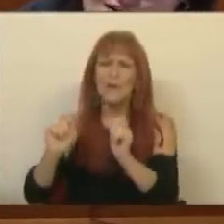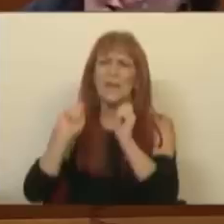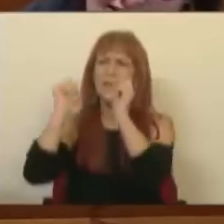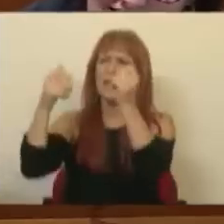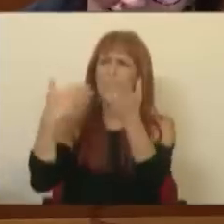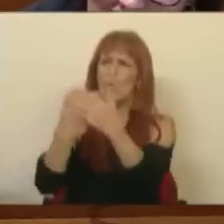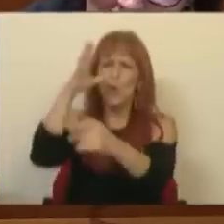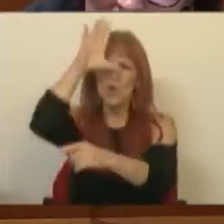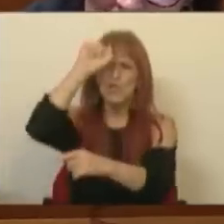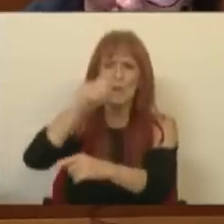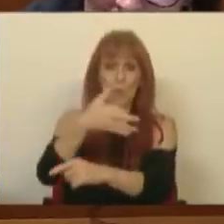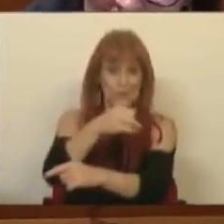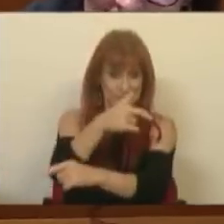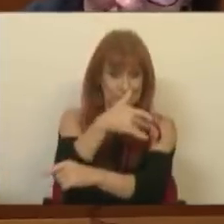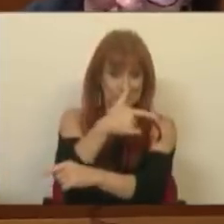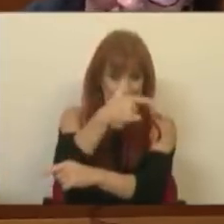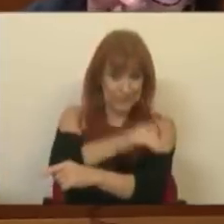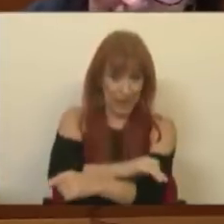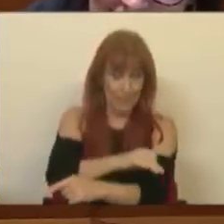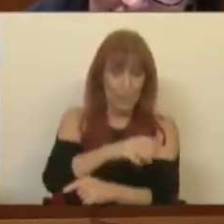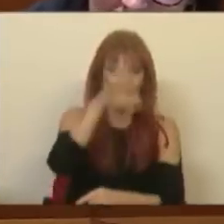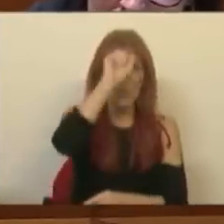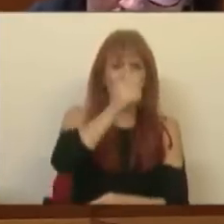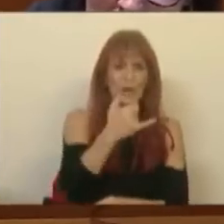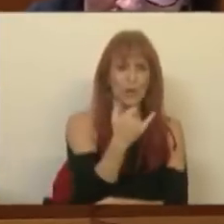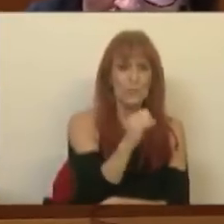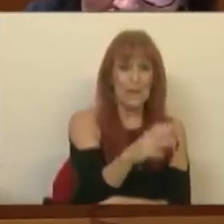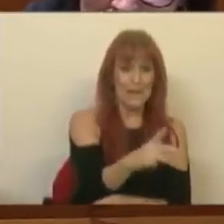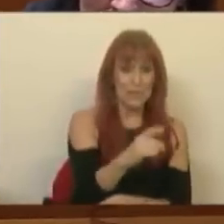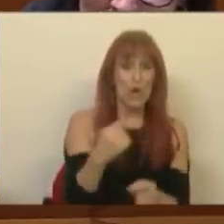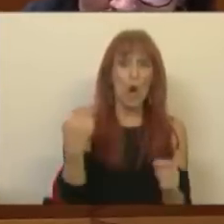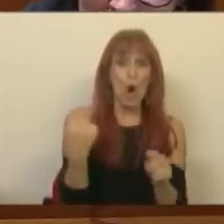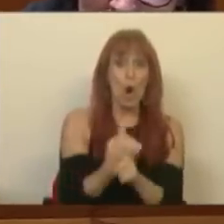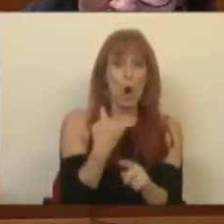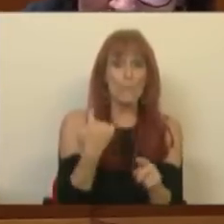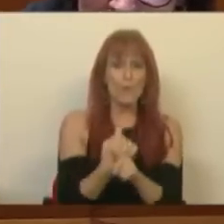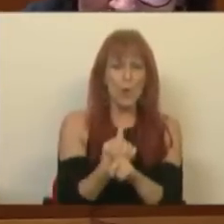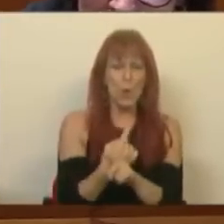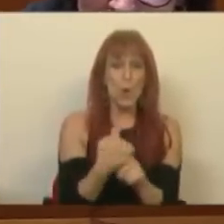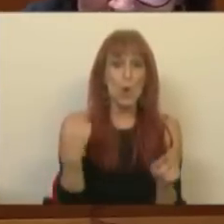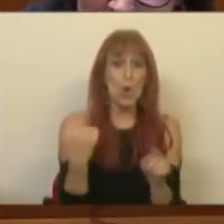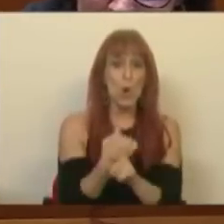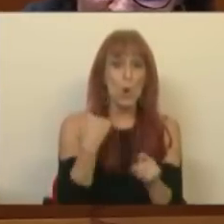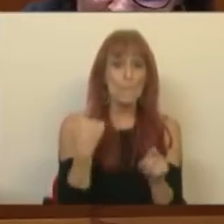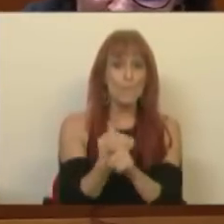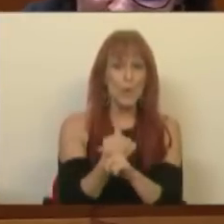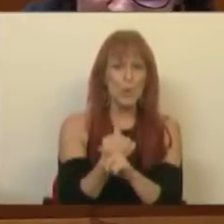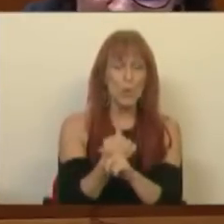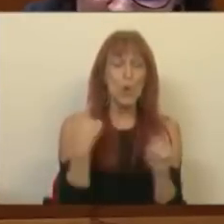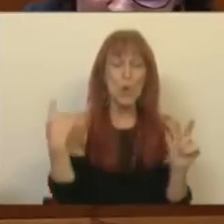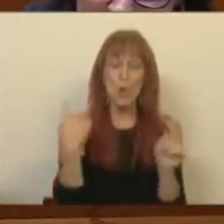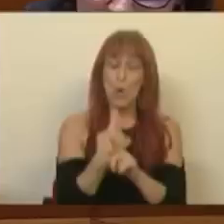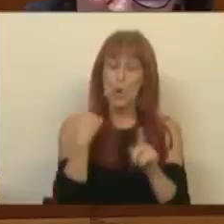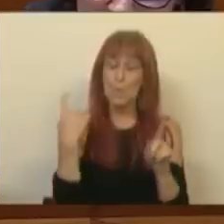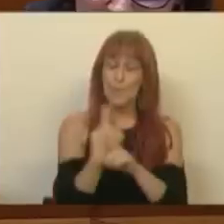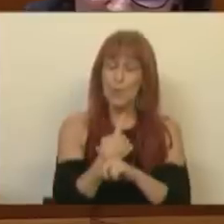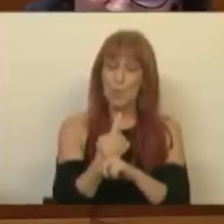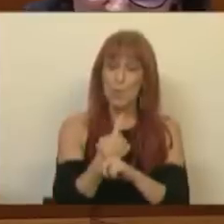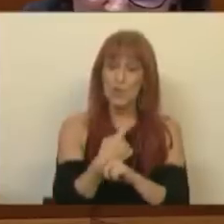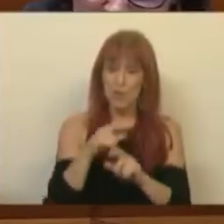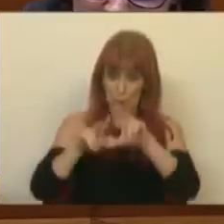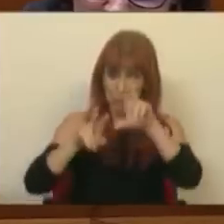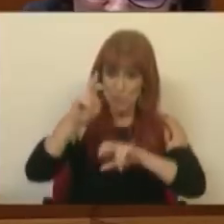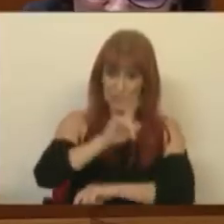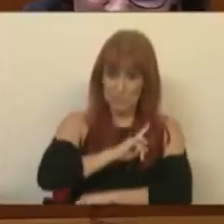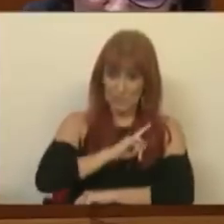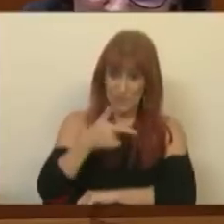nacionalizou em 2016 comprou comprou Comprou aos